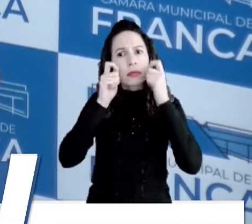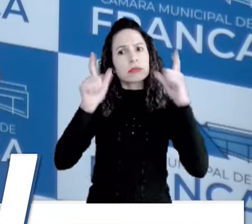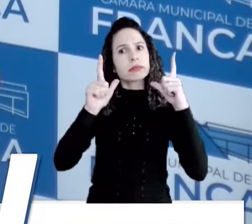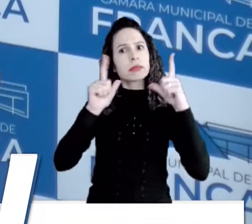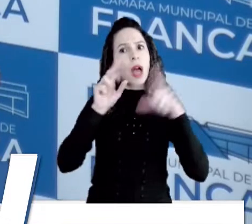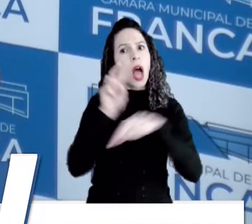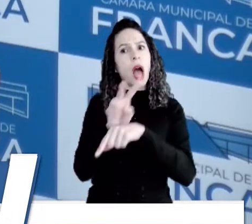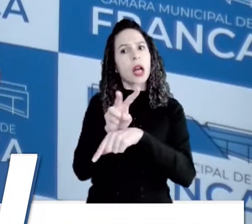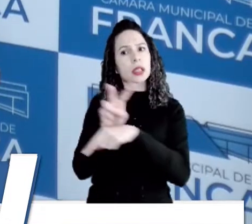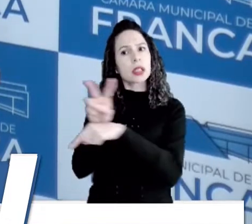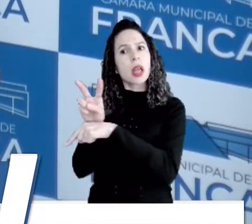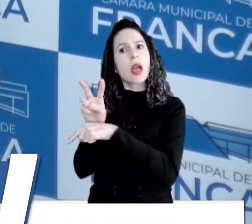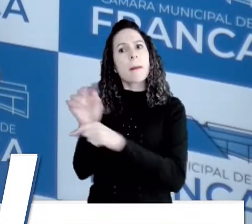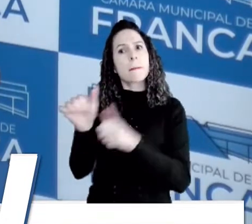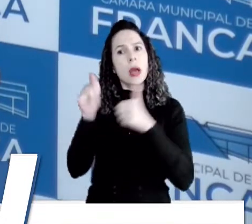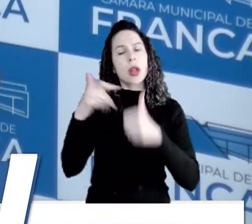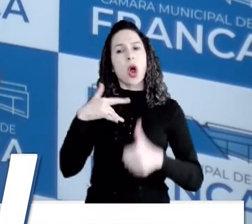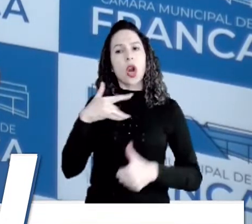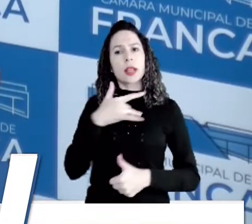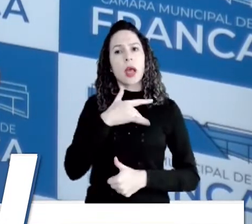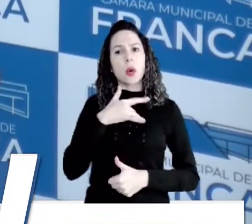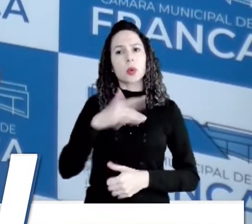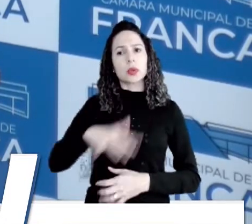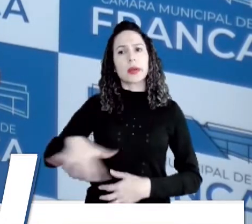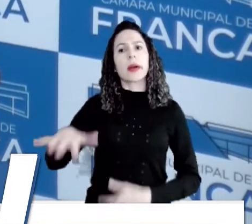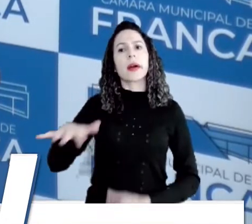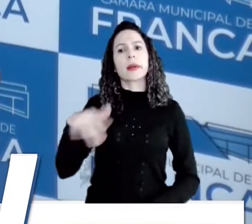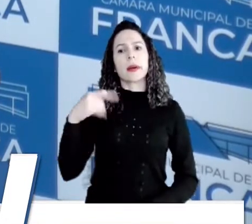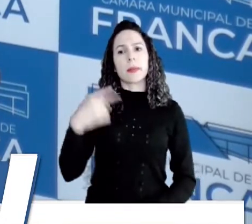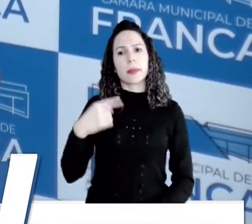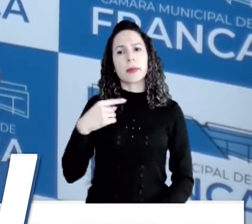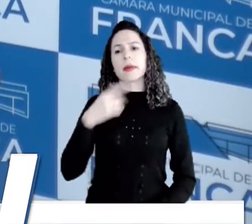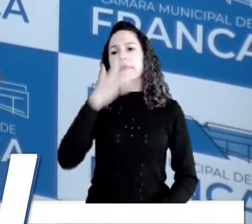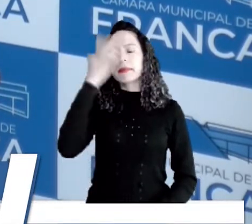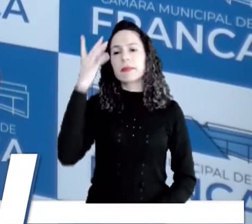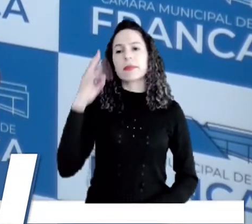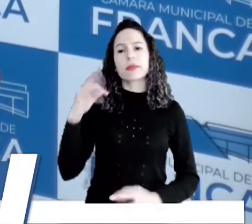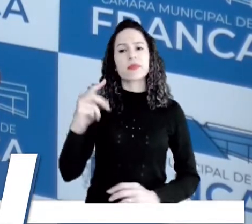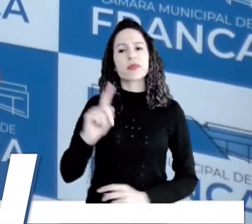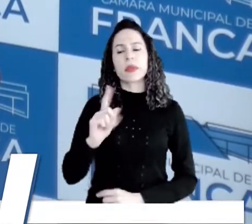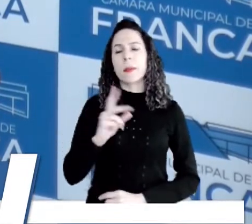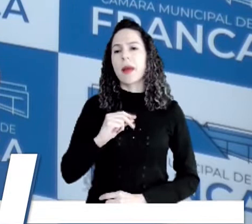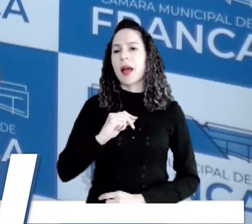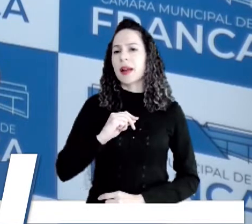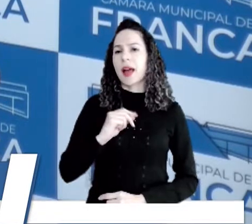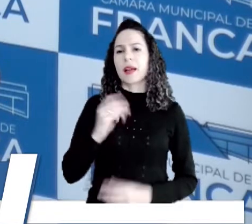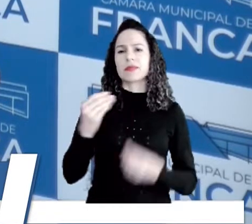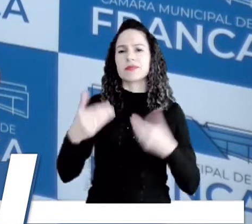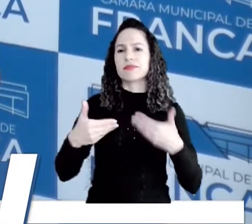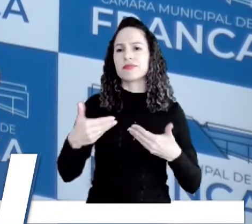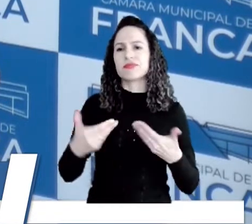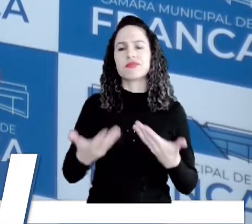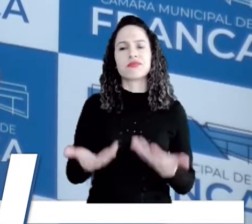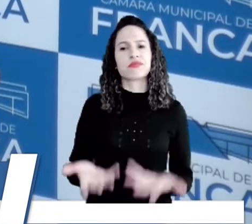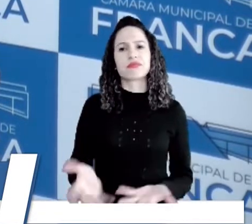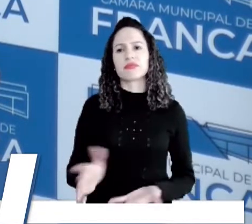melhor na nossa saúde aqui, porque as pessoas não merecem a forma que elas estão sendo